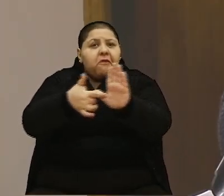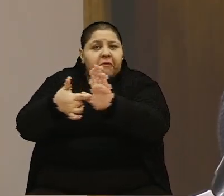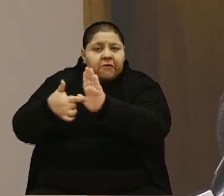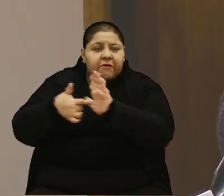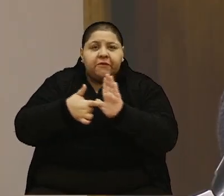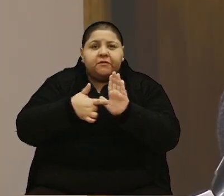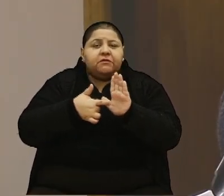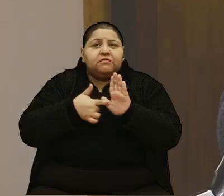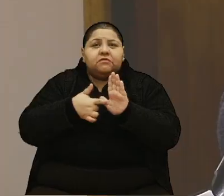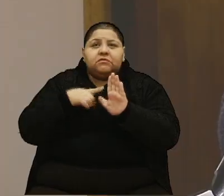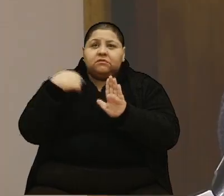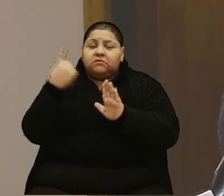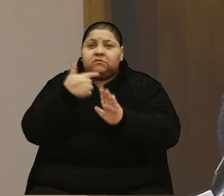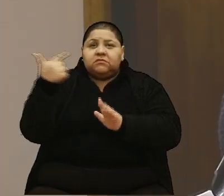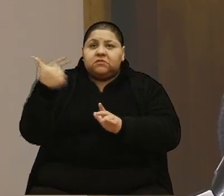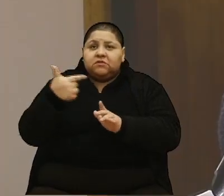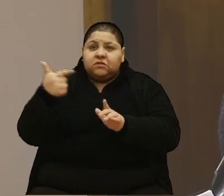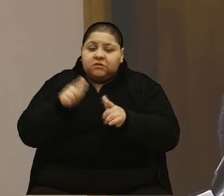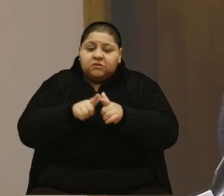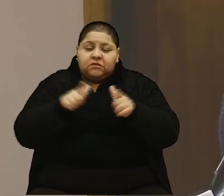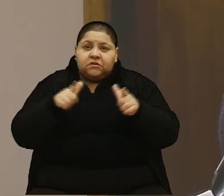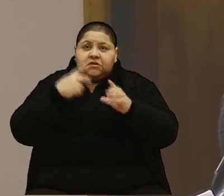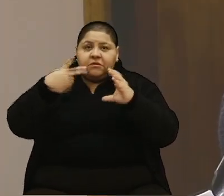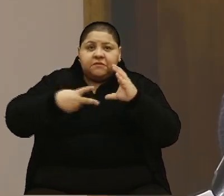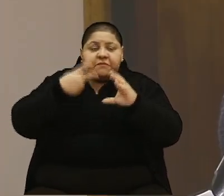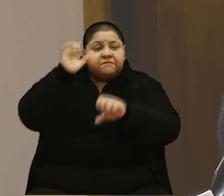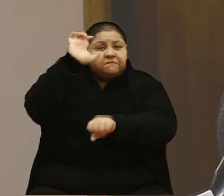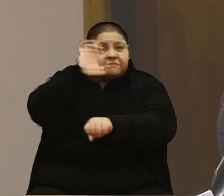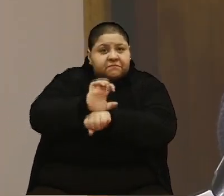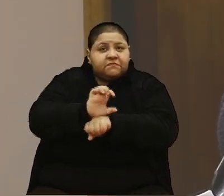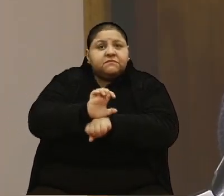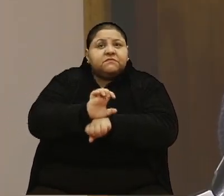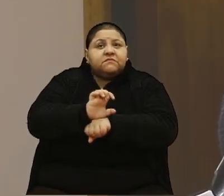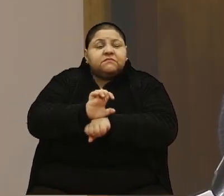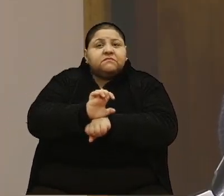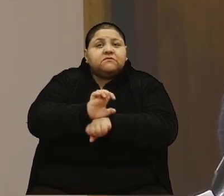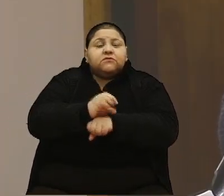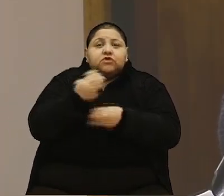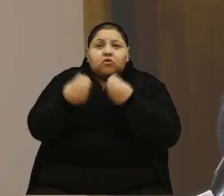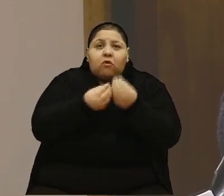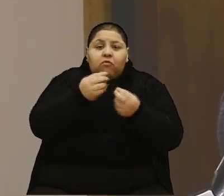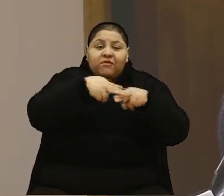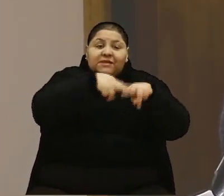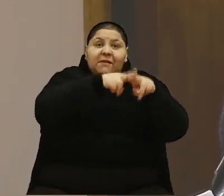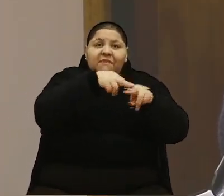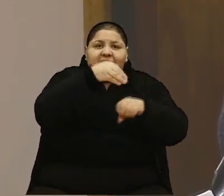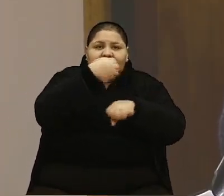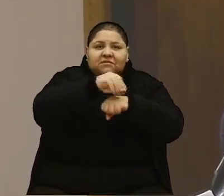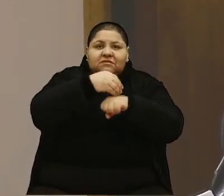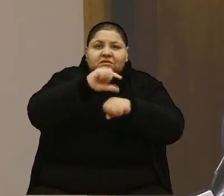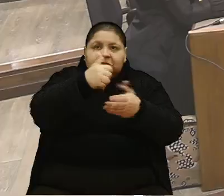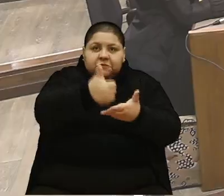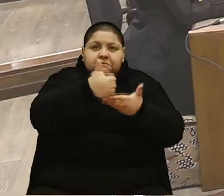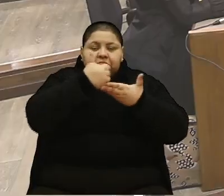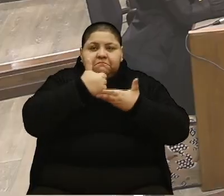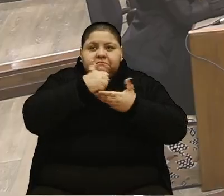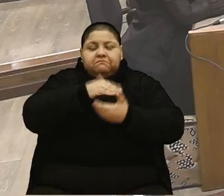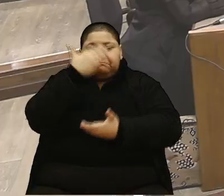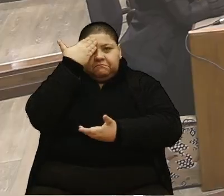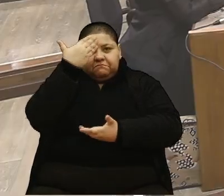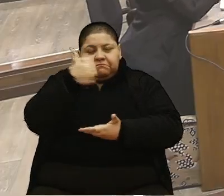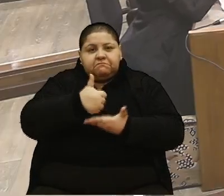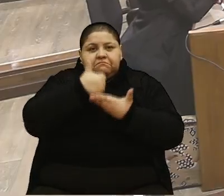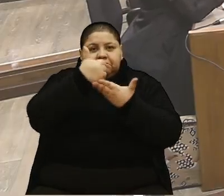contas, somos a segunda maior Câmara do Estado, né? E na praça, como o senhor sugeriu, conta comigo, tamo junto. Obrigado pelo